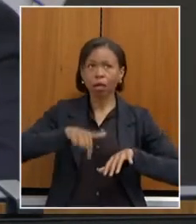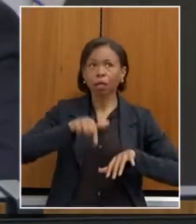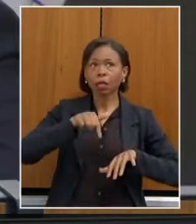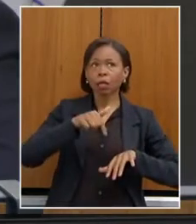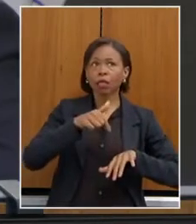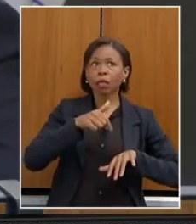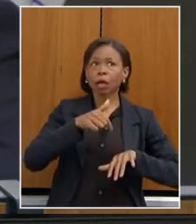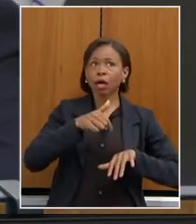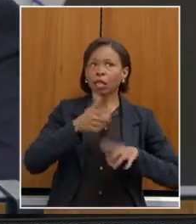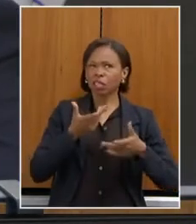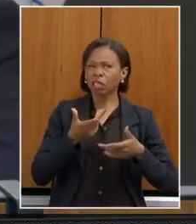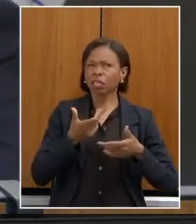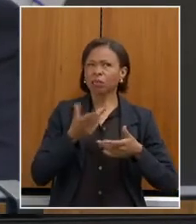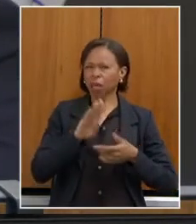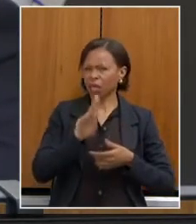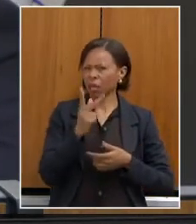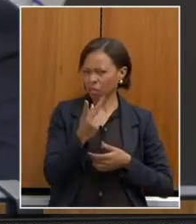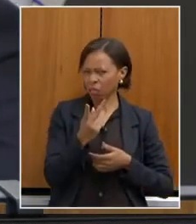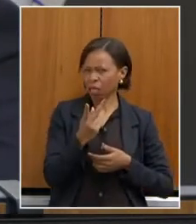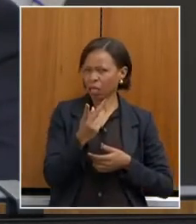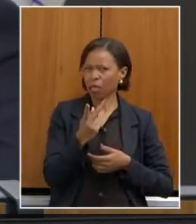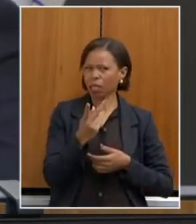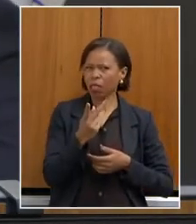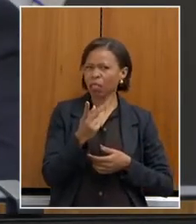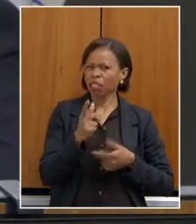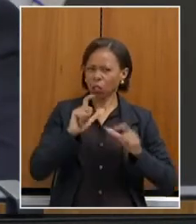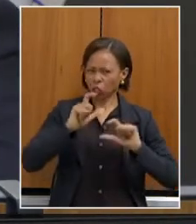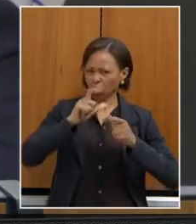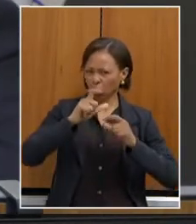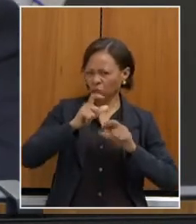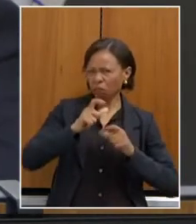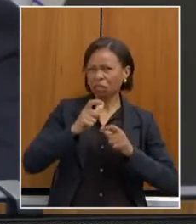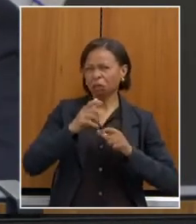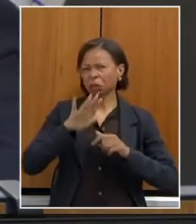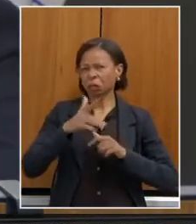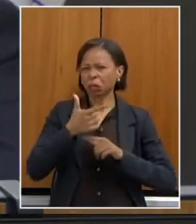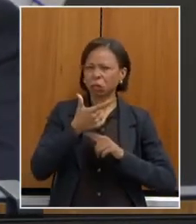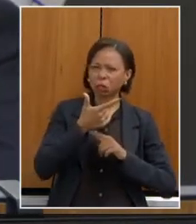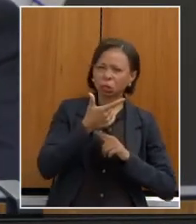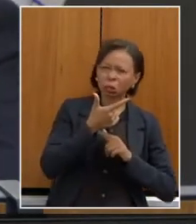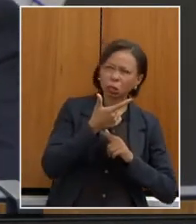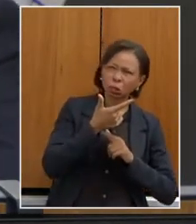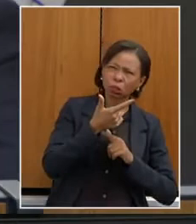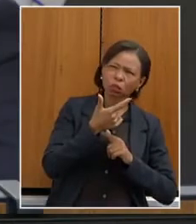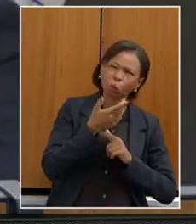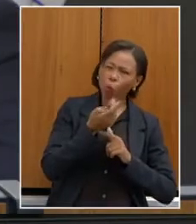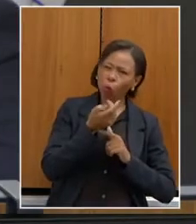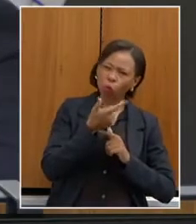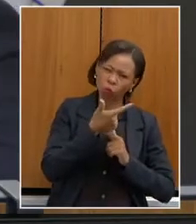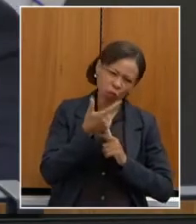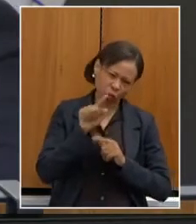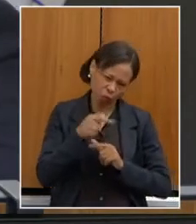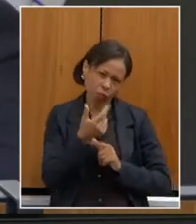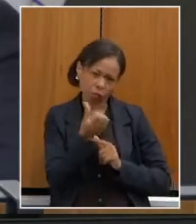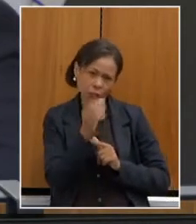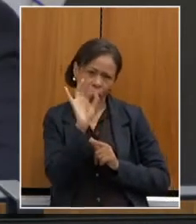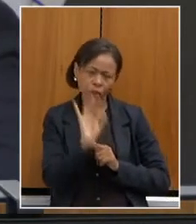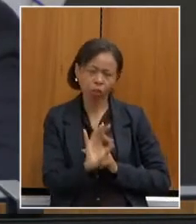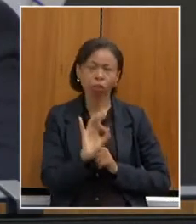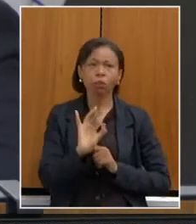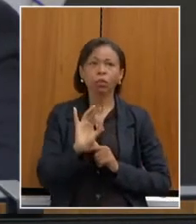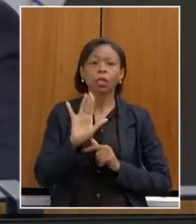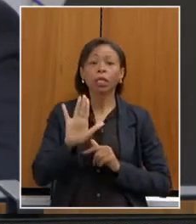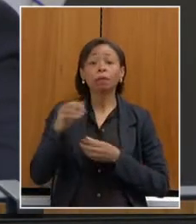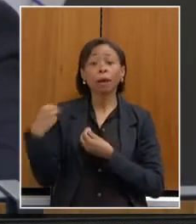Pfizer integralmente, ou recebeu 100% dela, nem foi 12,6%, foi 100%. E no decorrer das entregas